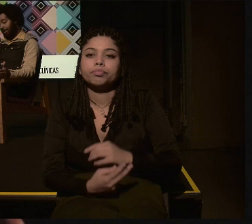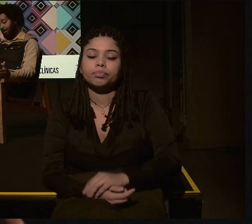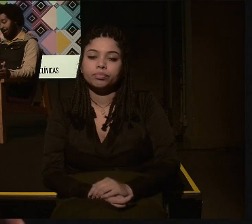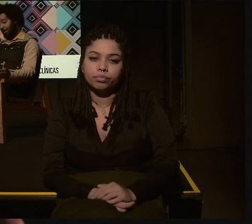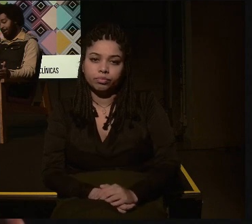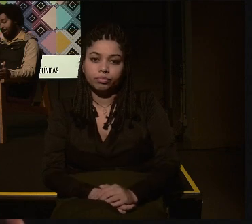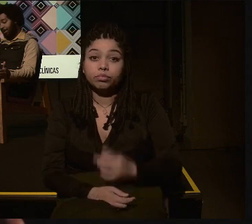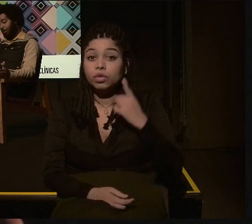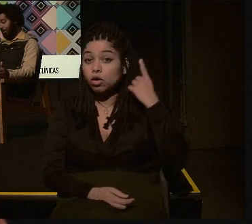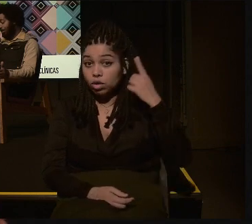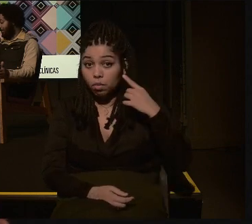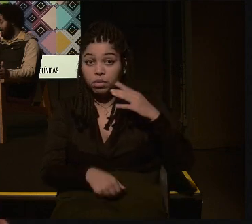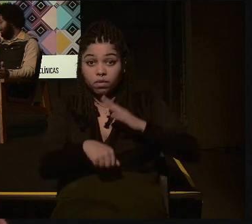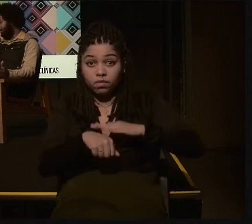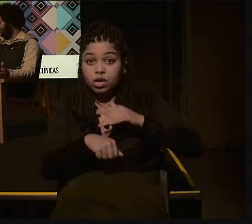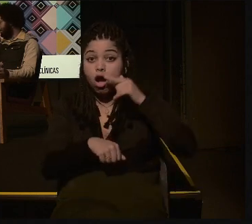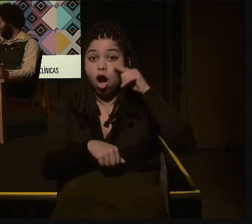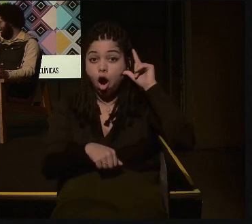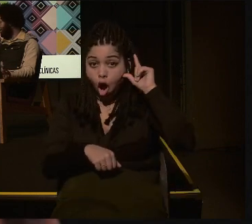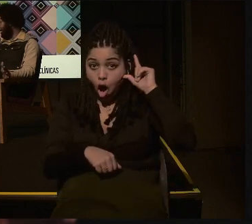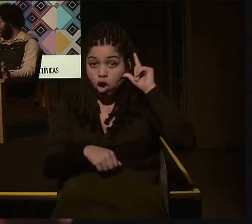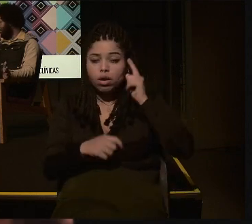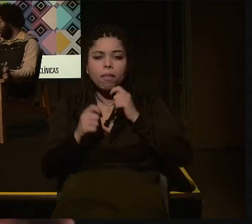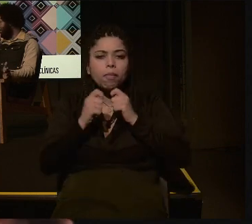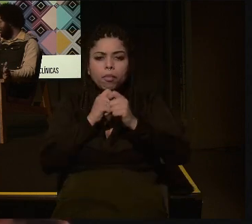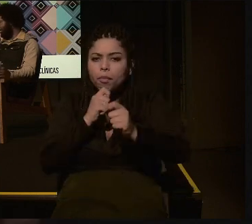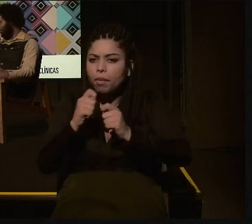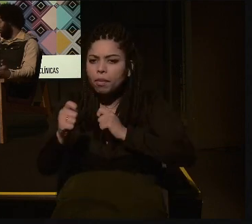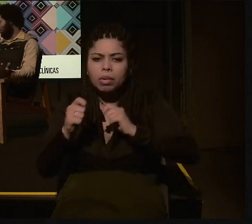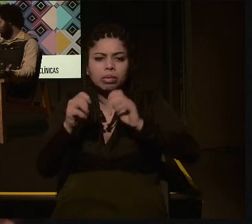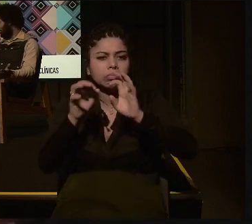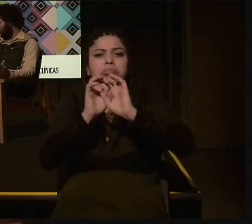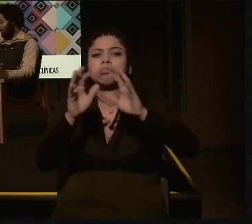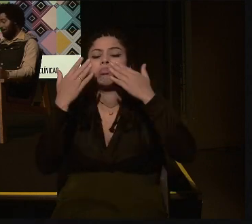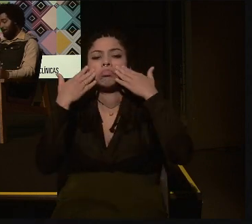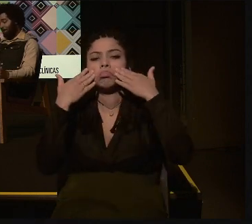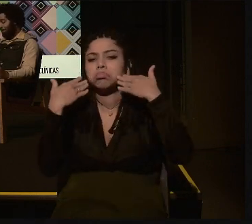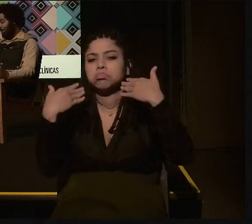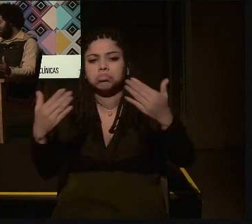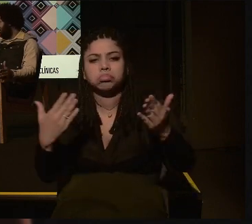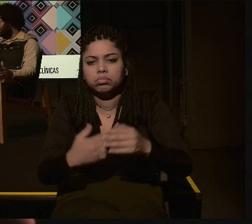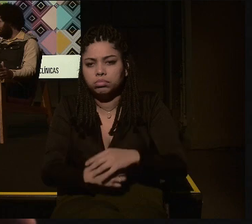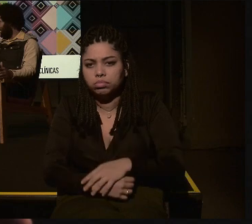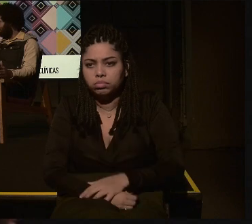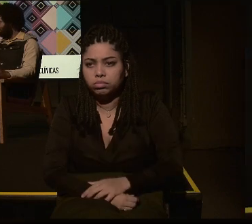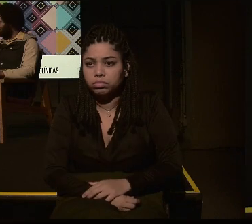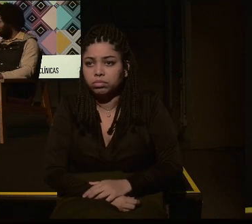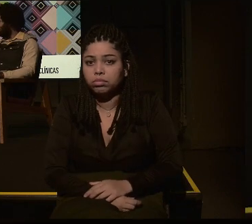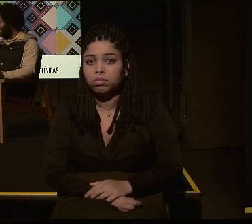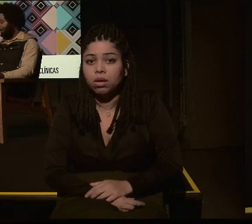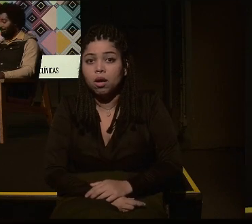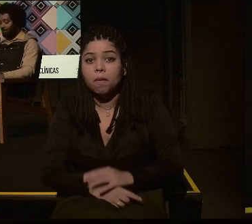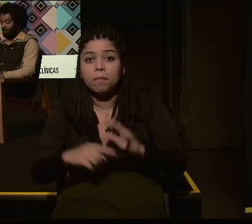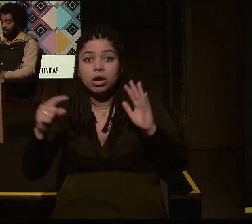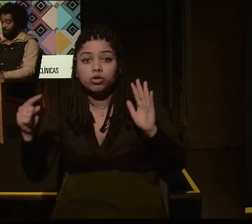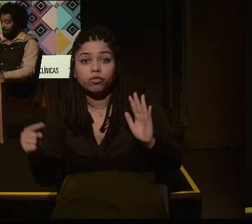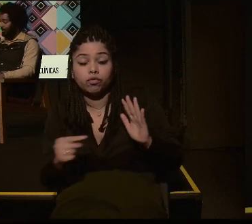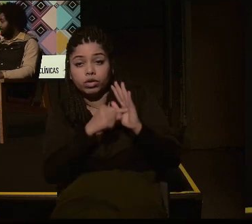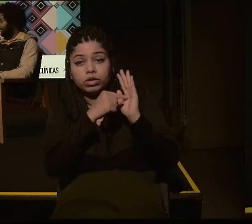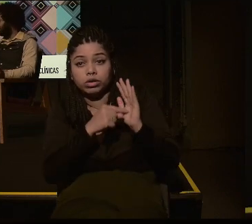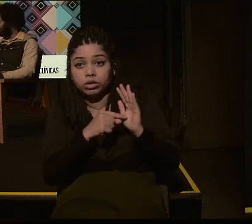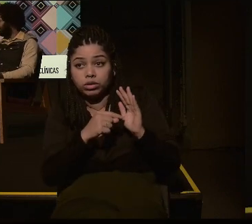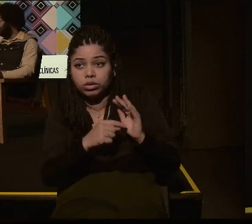que fez a entrevista ontem falando abertamente, depois falou que não falou, rapaz que foi denunciado pelo Silvio Almeida,